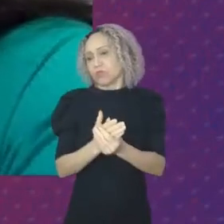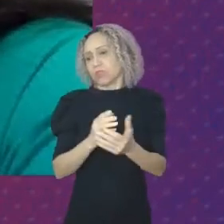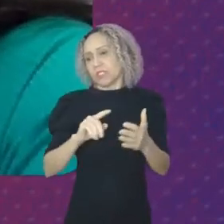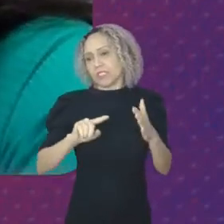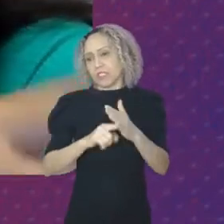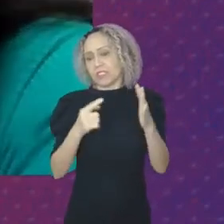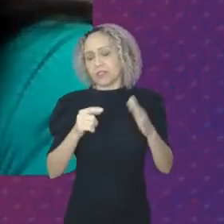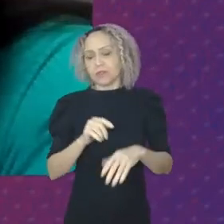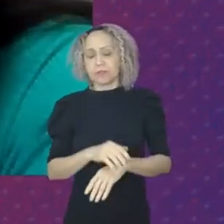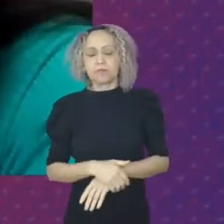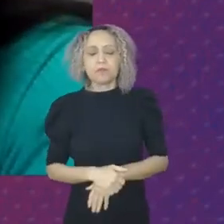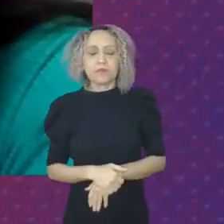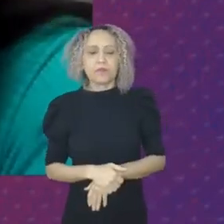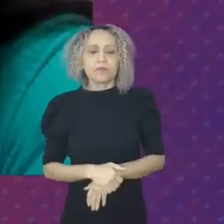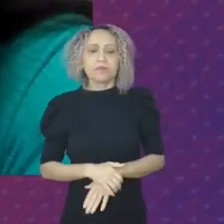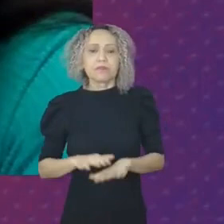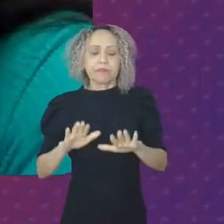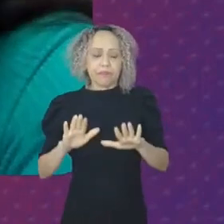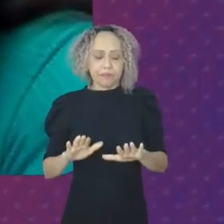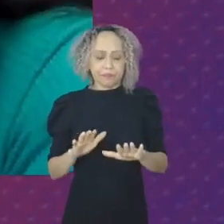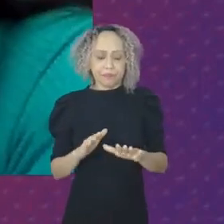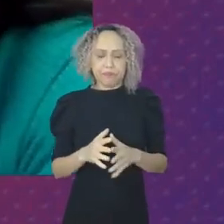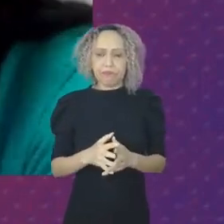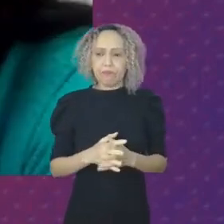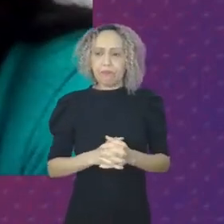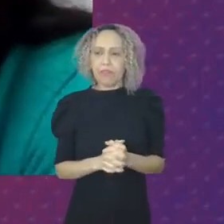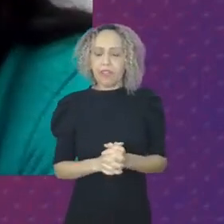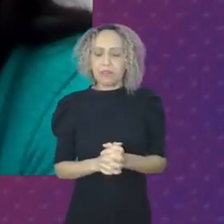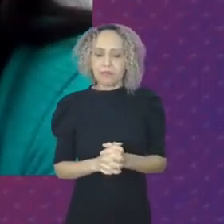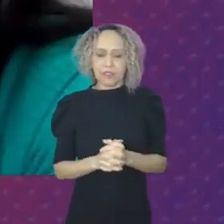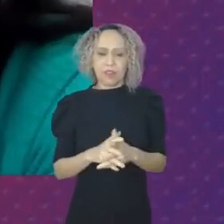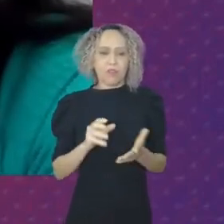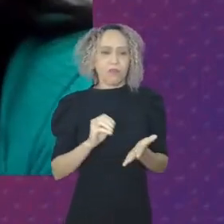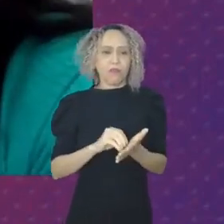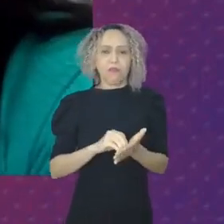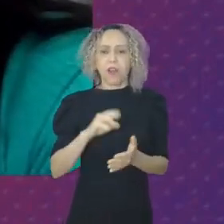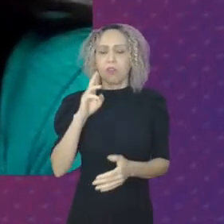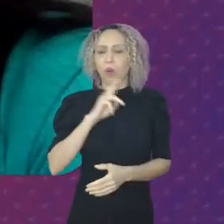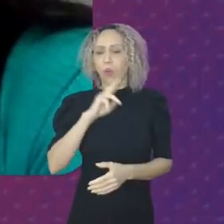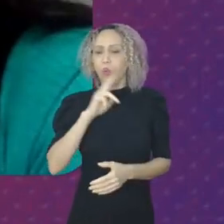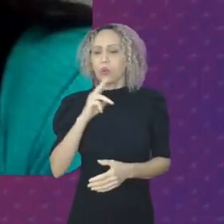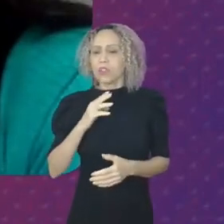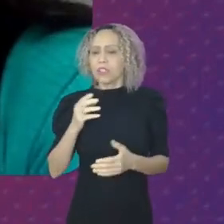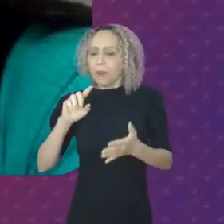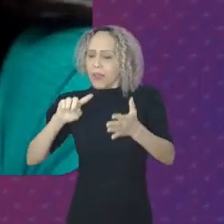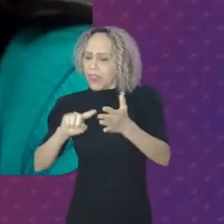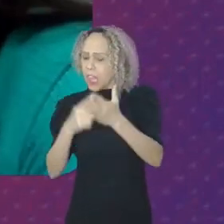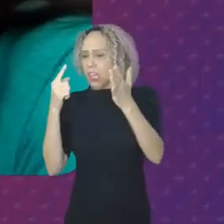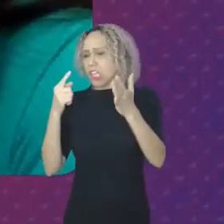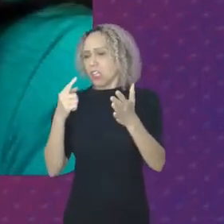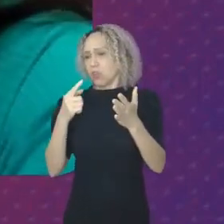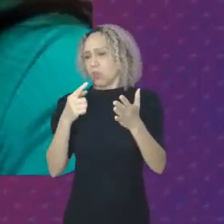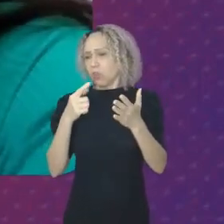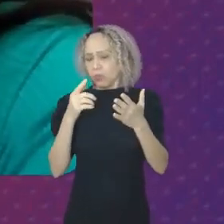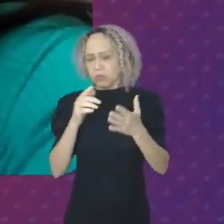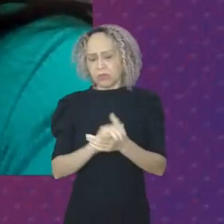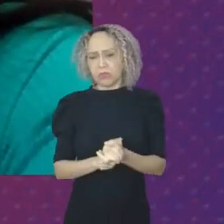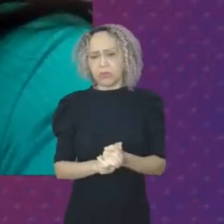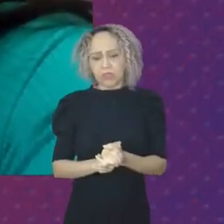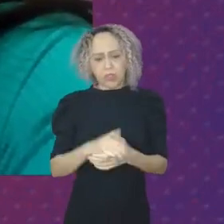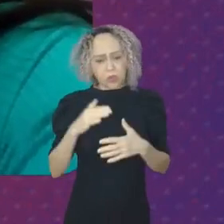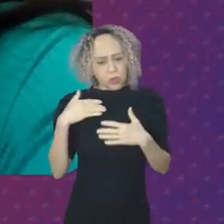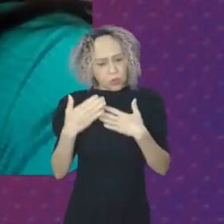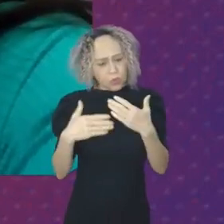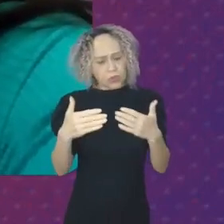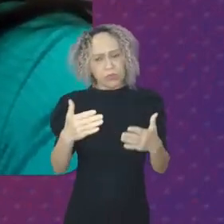tempo pré-determinado ou critério de prioridade de urgência para o encaminhamento dessa denúncia. Como o contrato hoje, ele é visado muito na